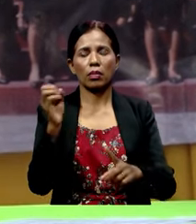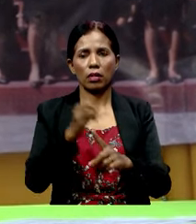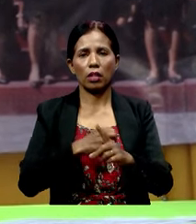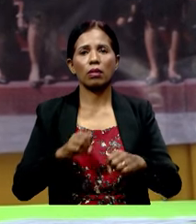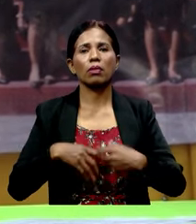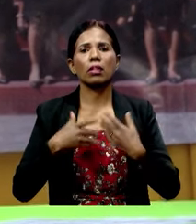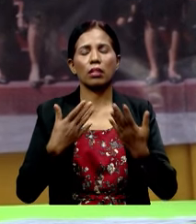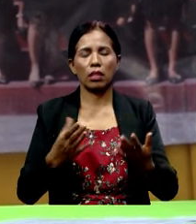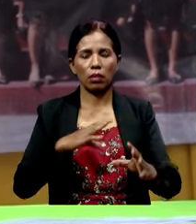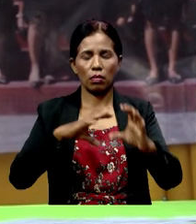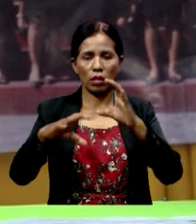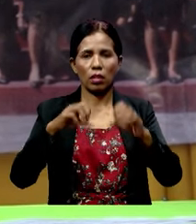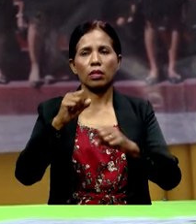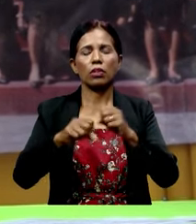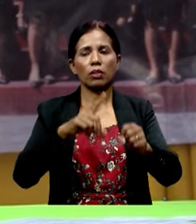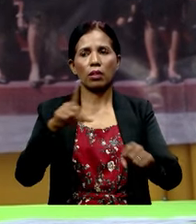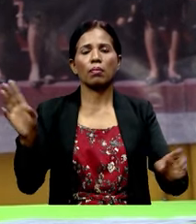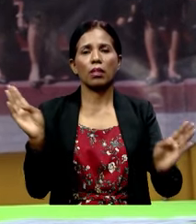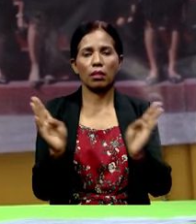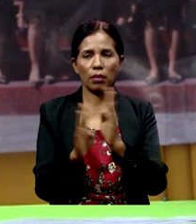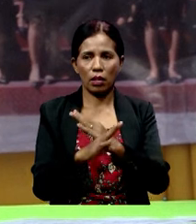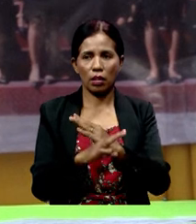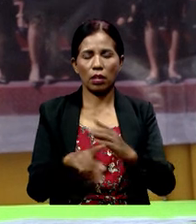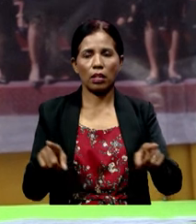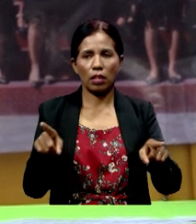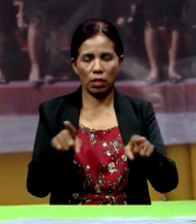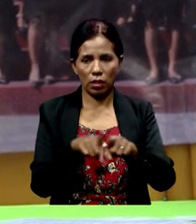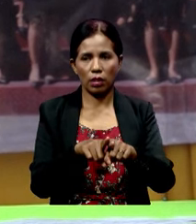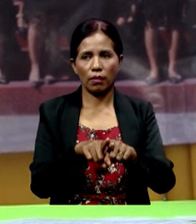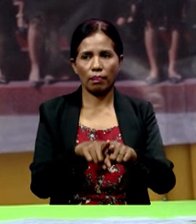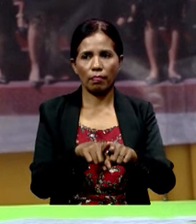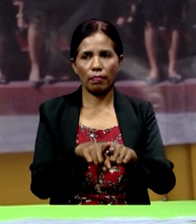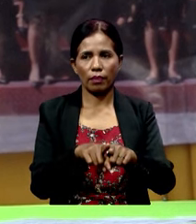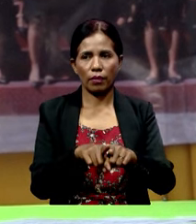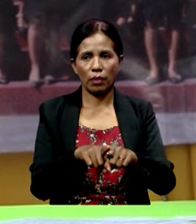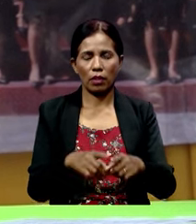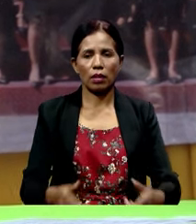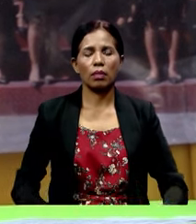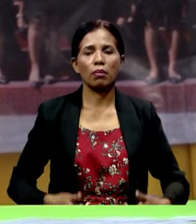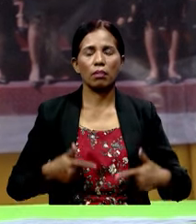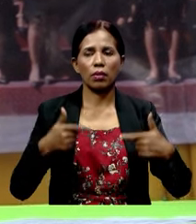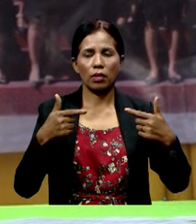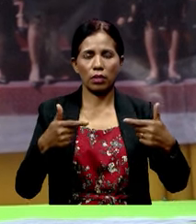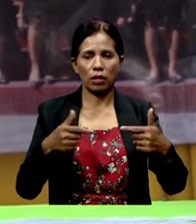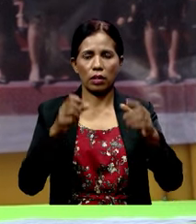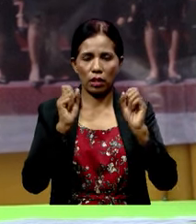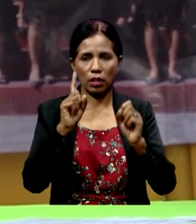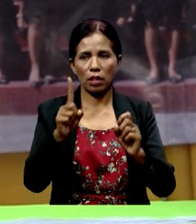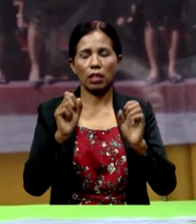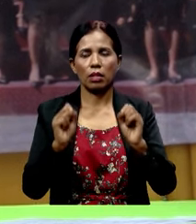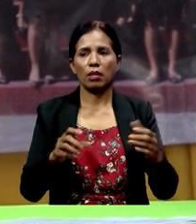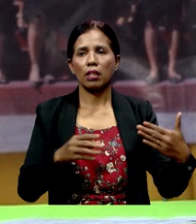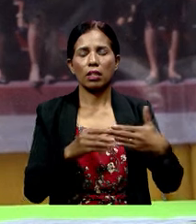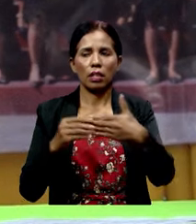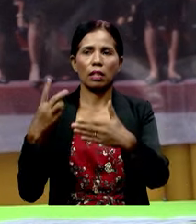ni belisai hanesan parte morisida nia hori no nia bele oriente